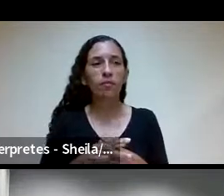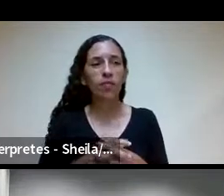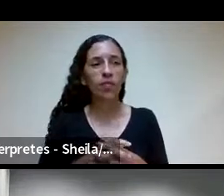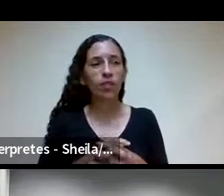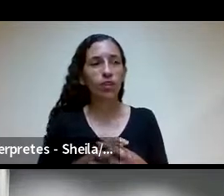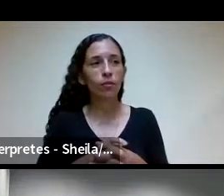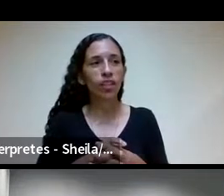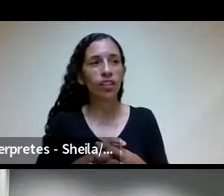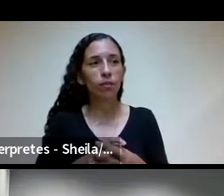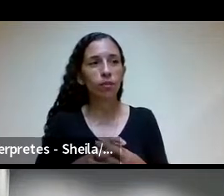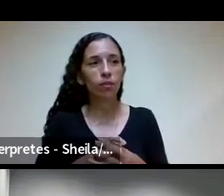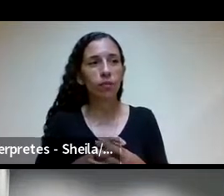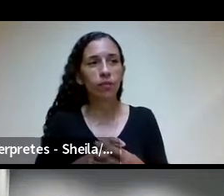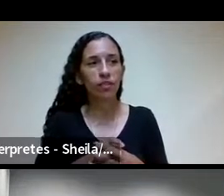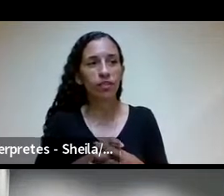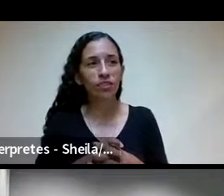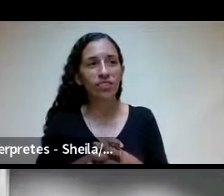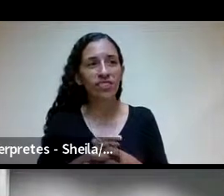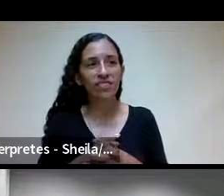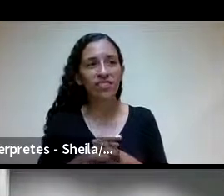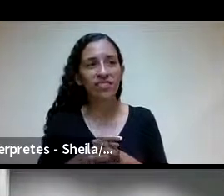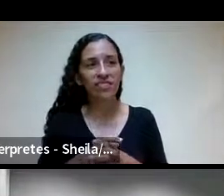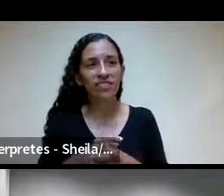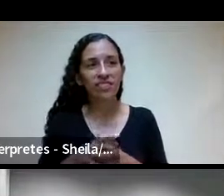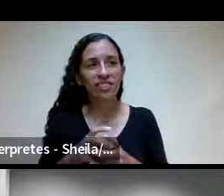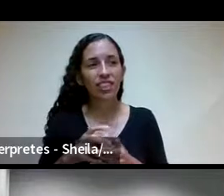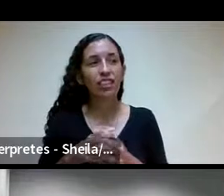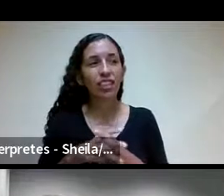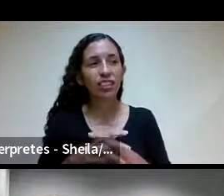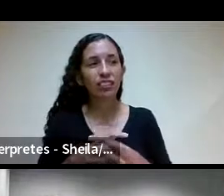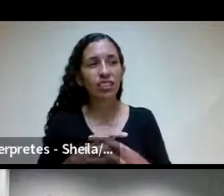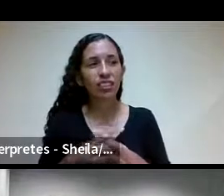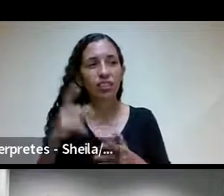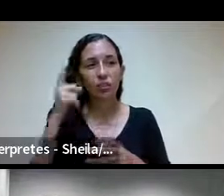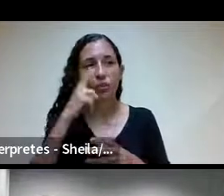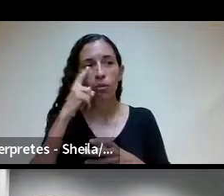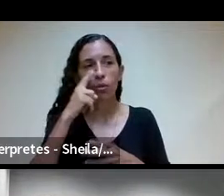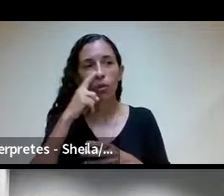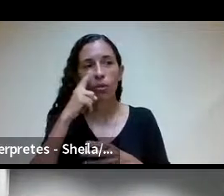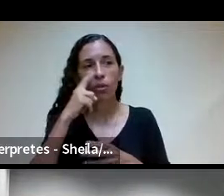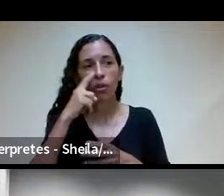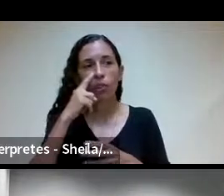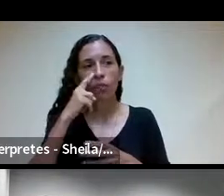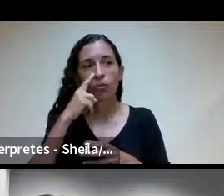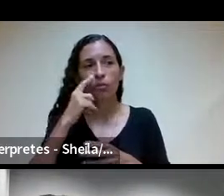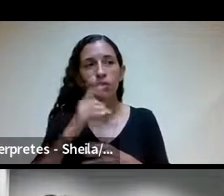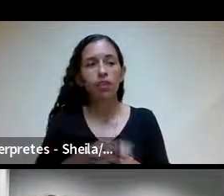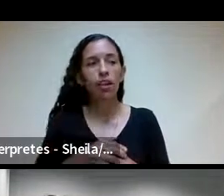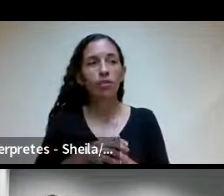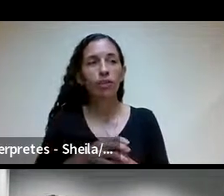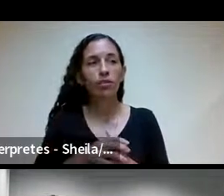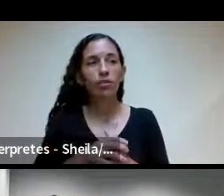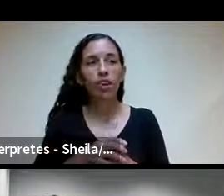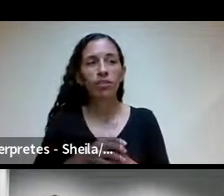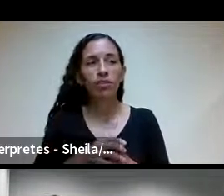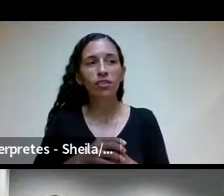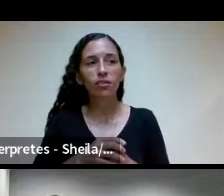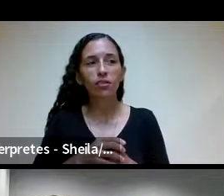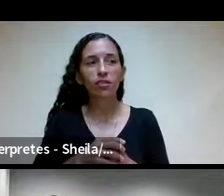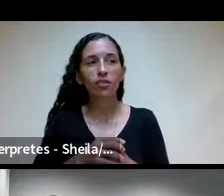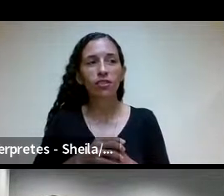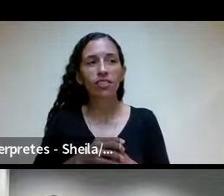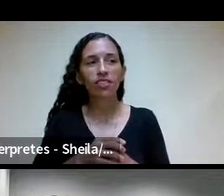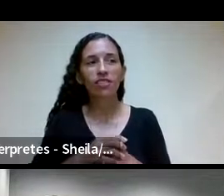incrível que pareça. Então, estão todos convidados para, independentemente de colaborar